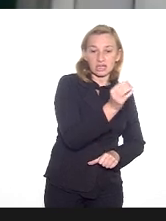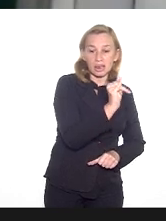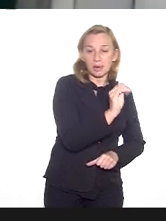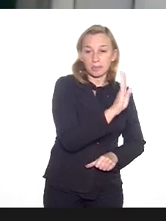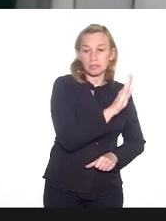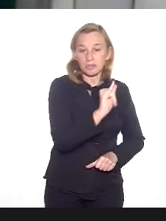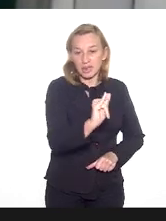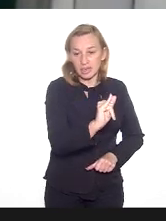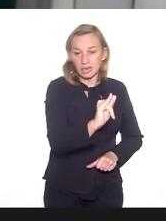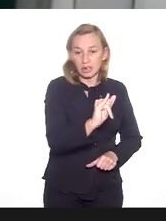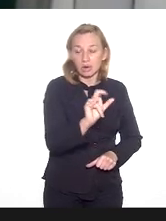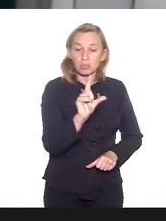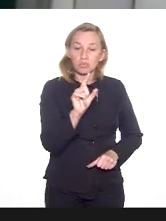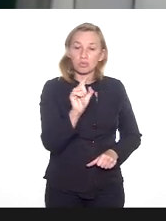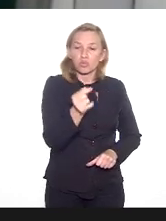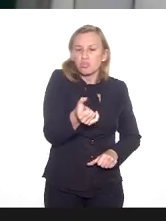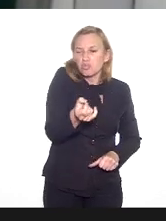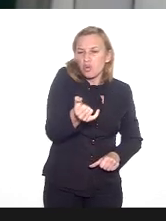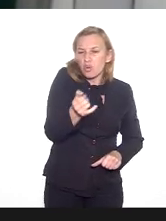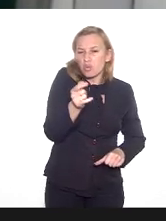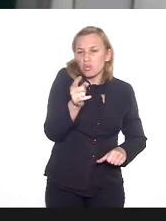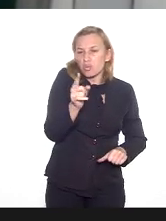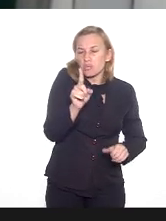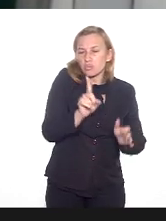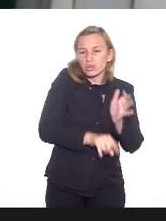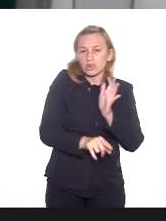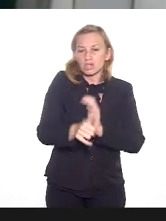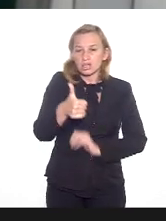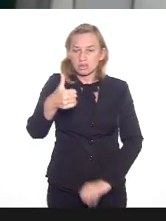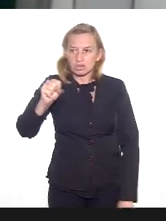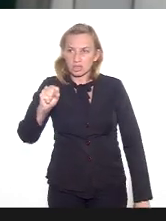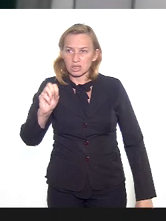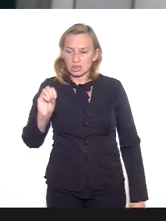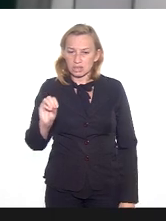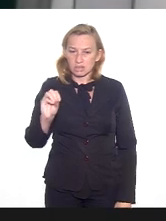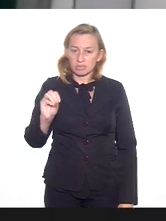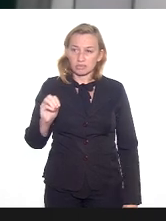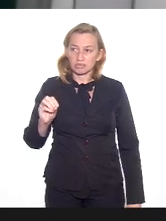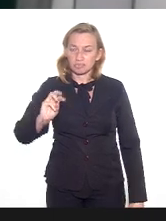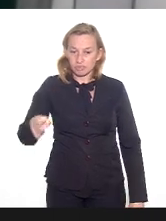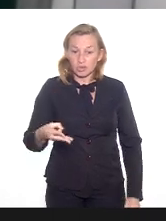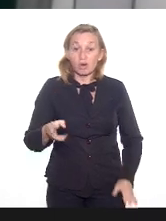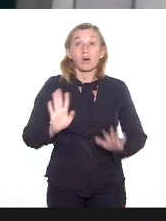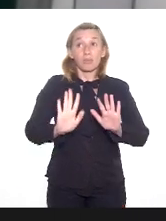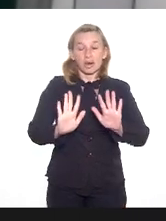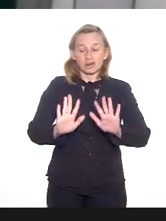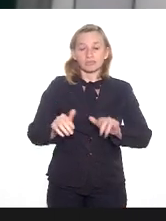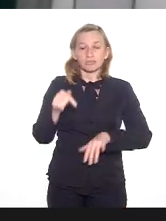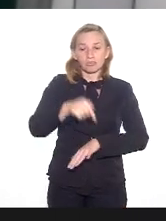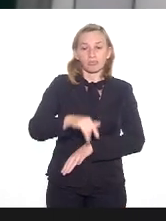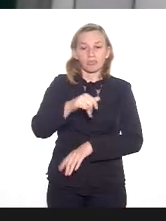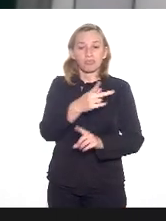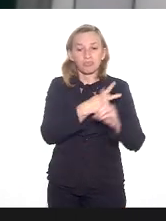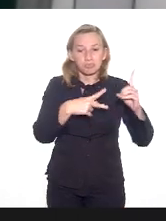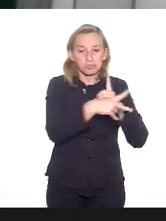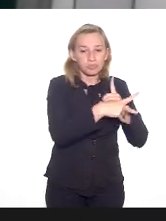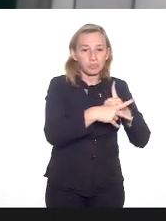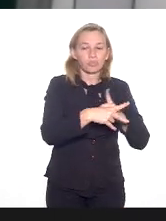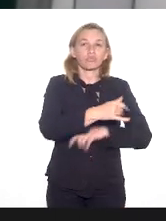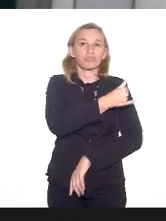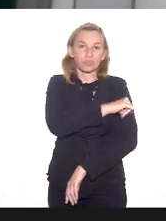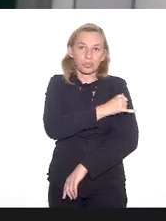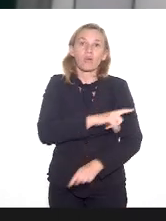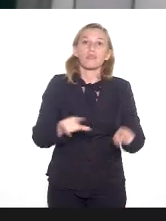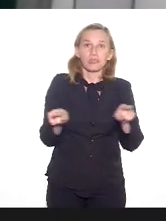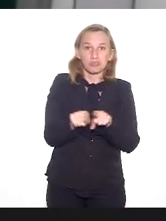que é um negócio absolutamente lesivo ao interesse público. Mas no caso aqui do Rio Previdência também,